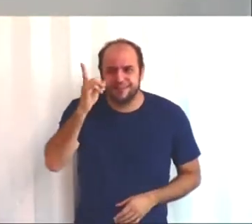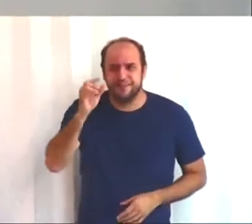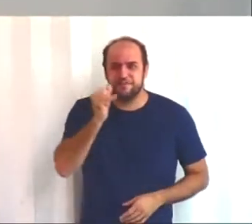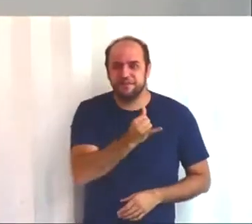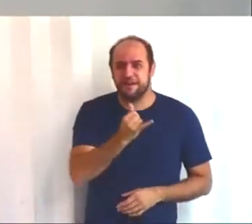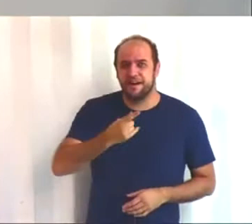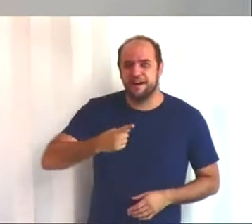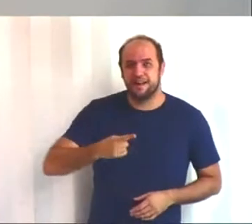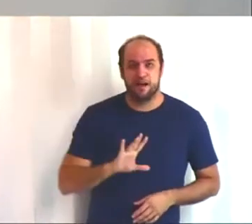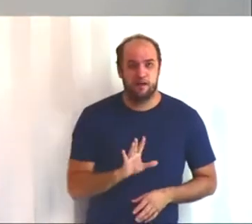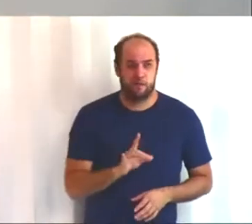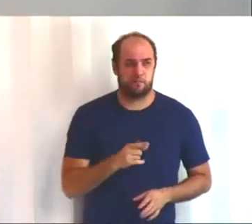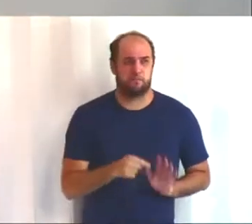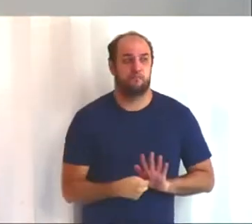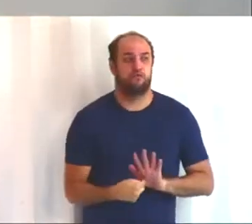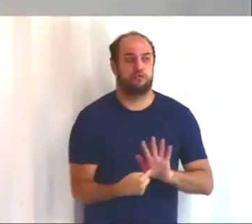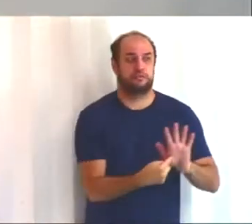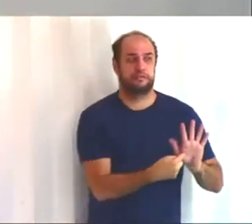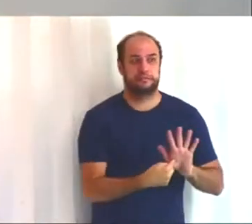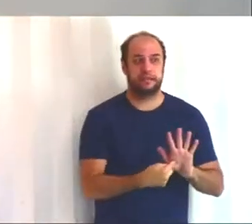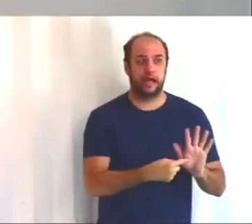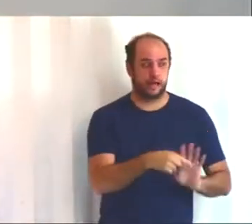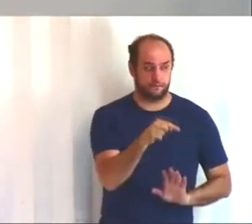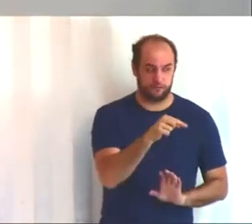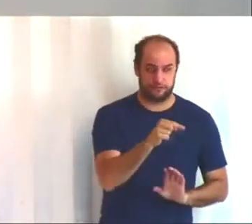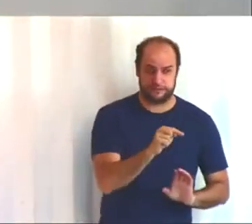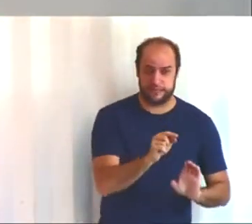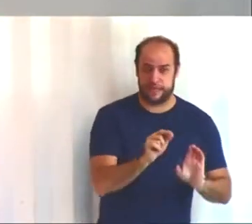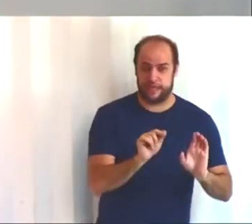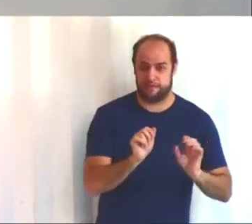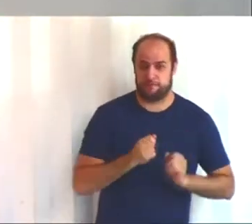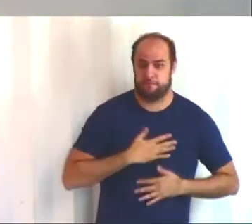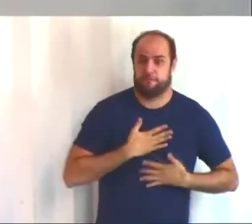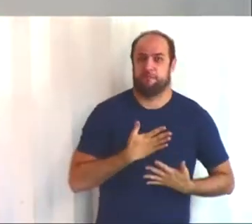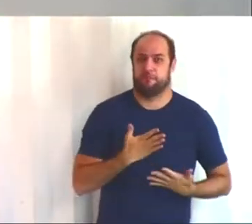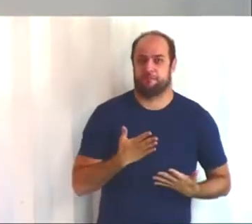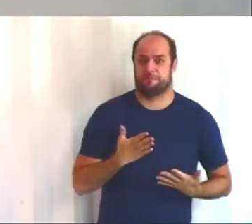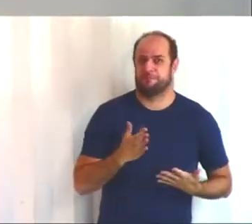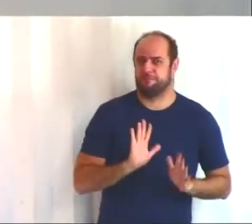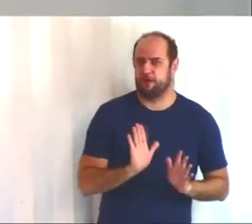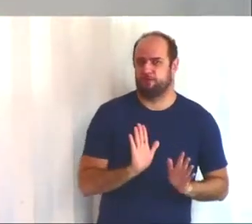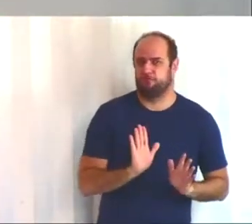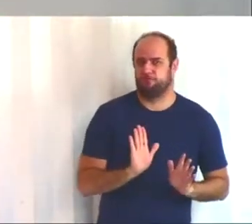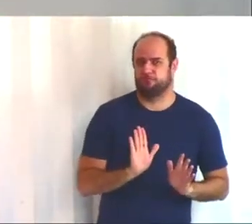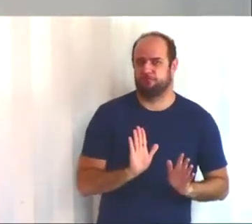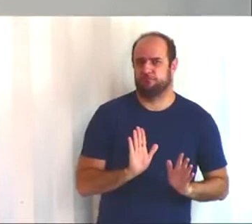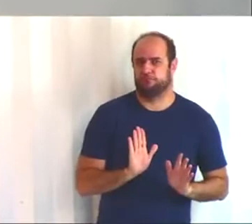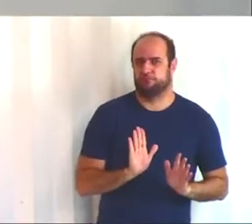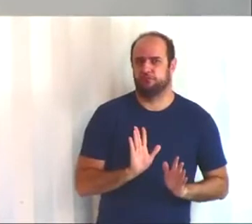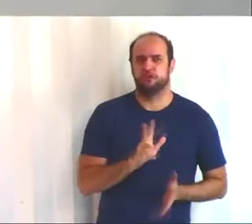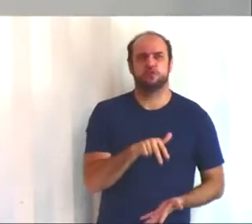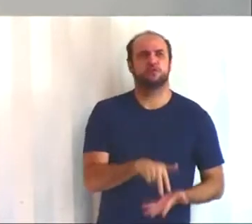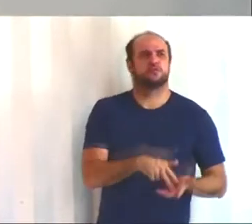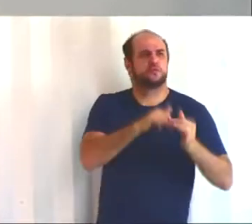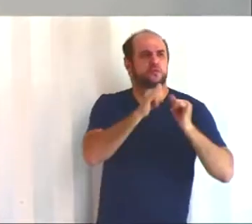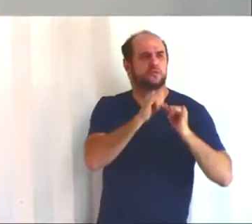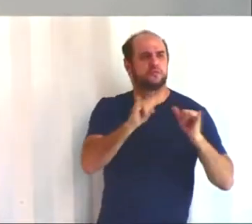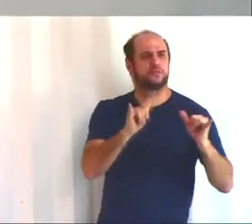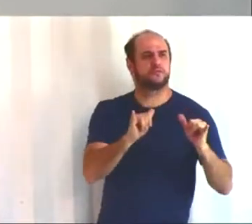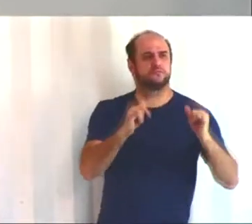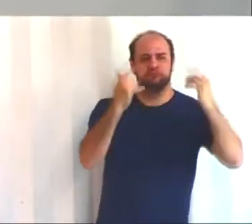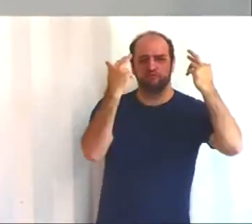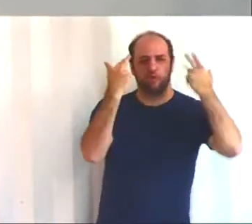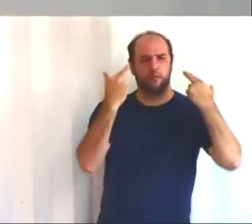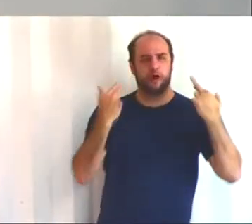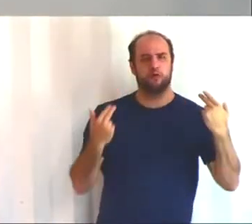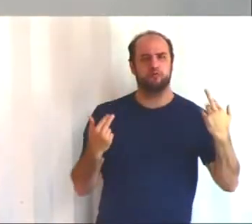Jeremias, não mostre para eles o espanto que eu estou vendo nos teus olhos. Transmita com